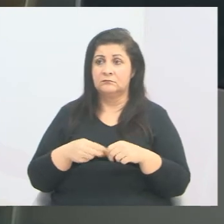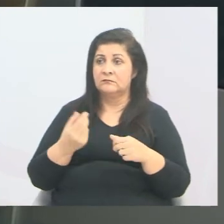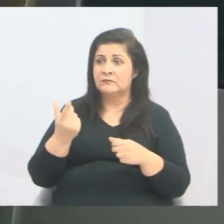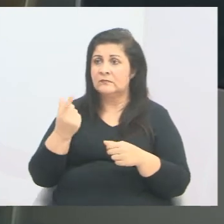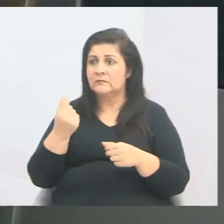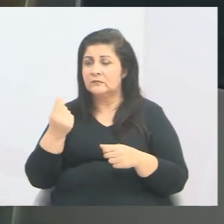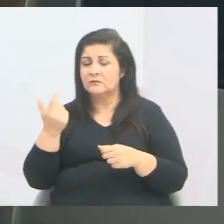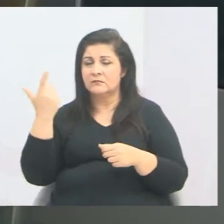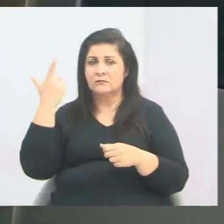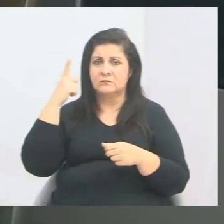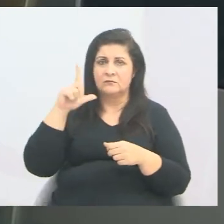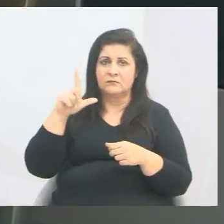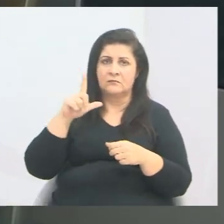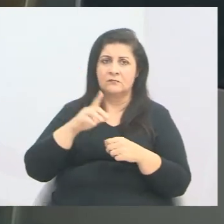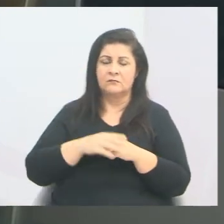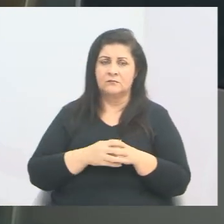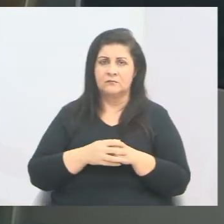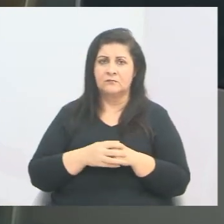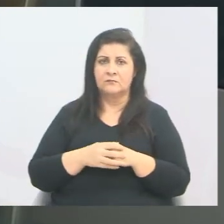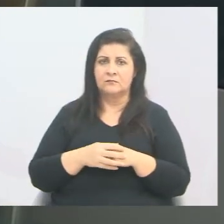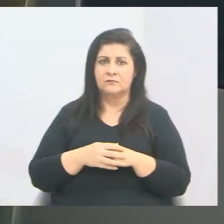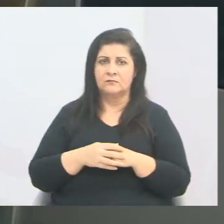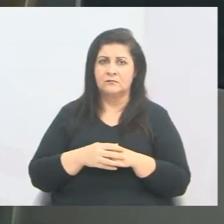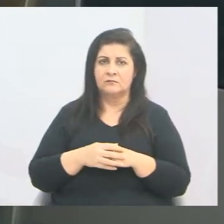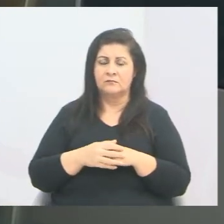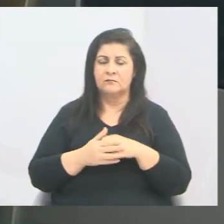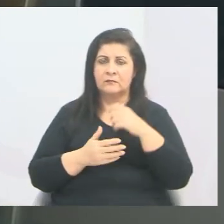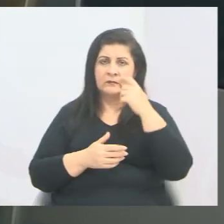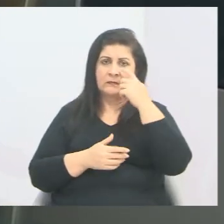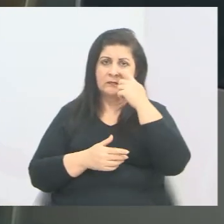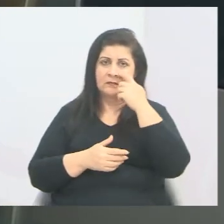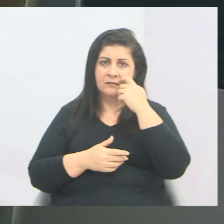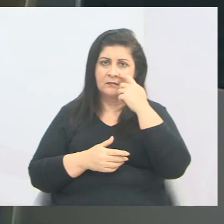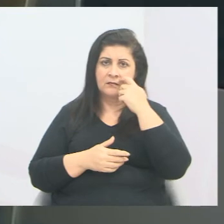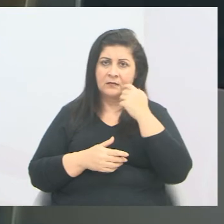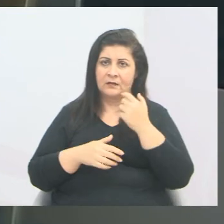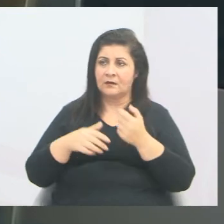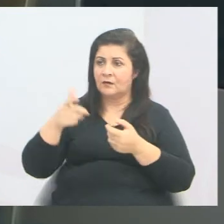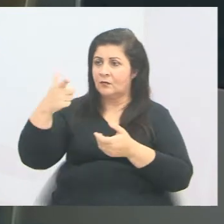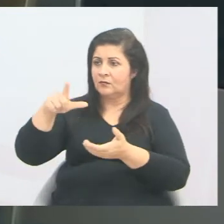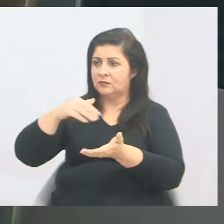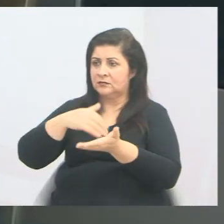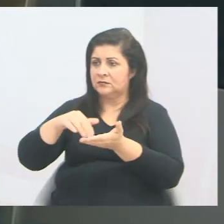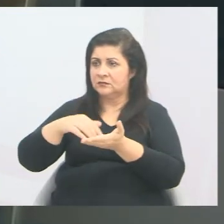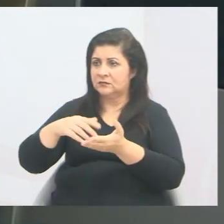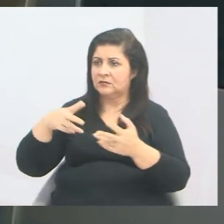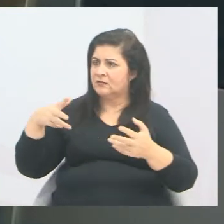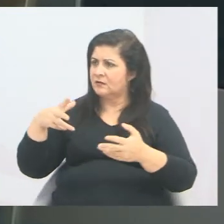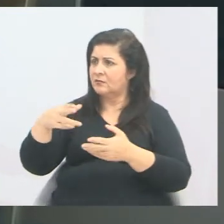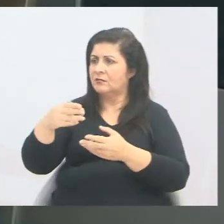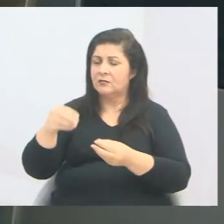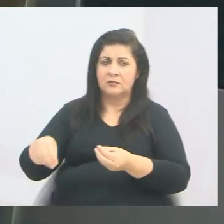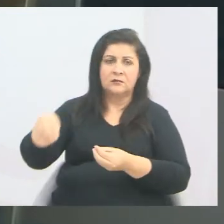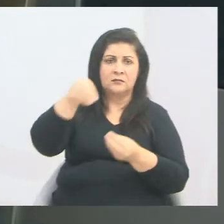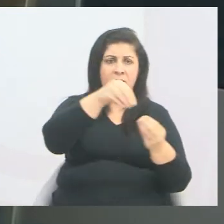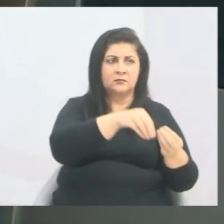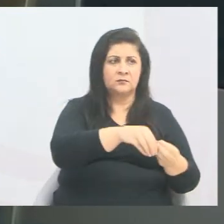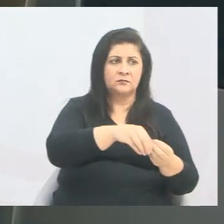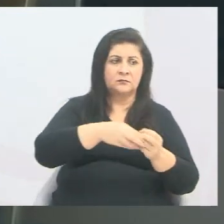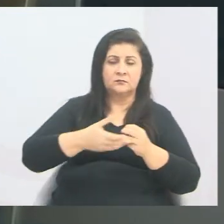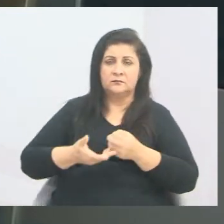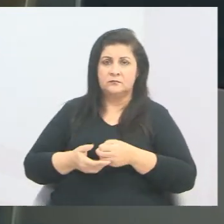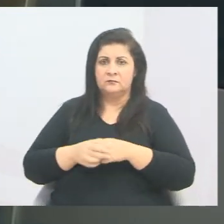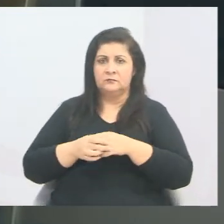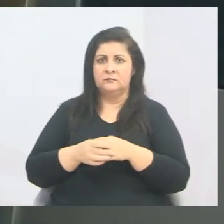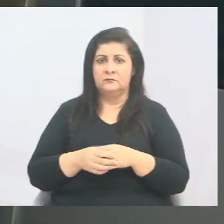recurso muito grande de outras secretarias, cortando profundo e com dor no coração,